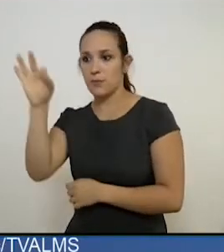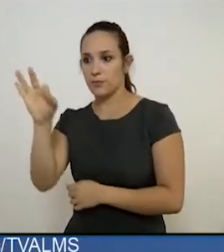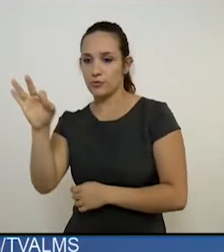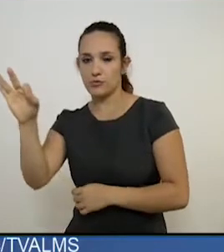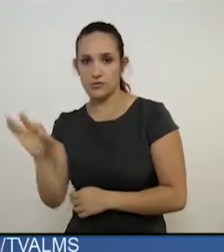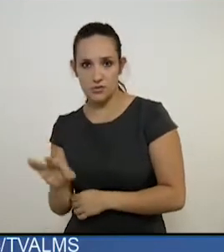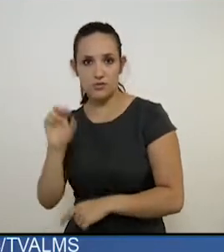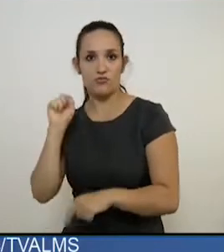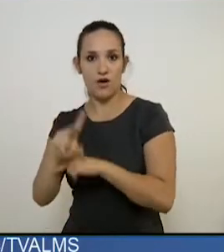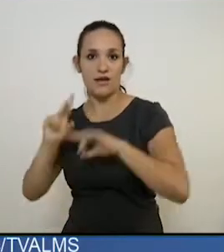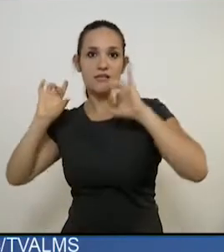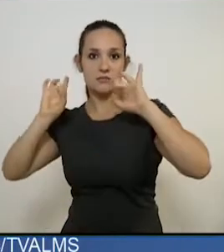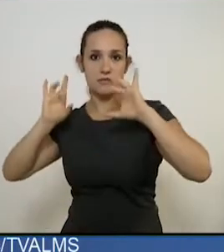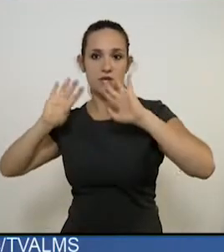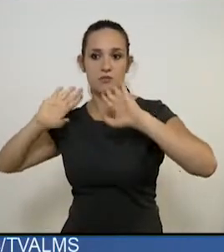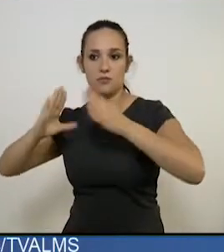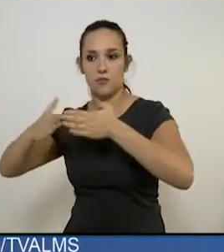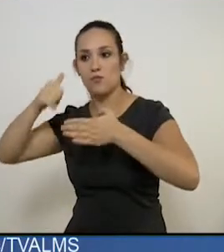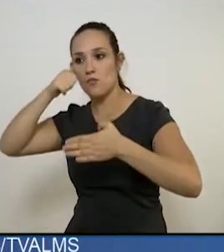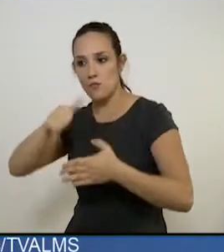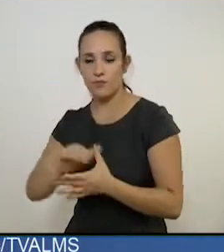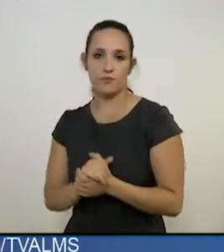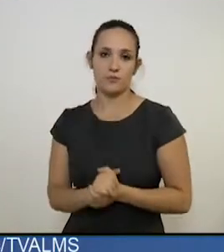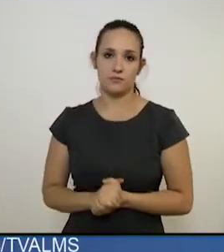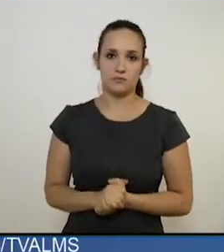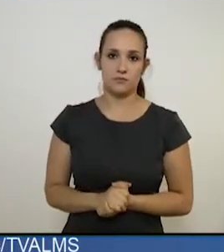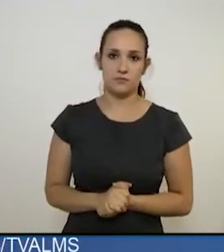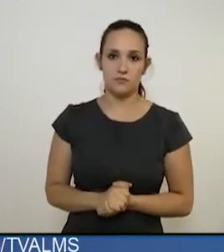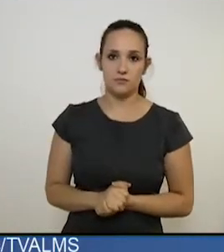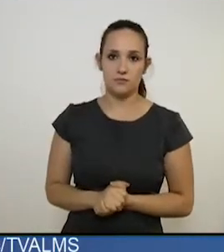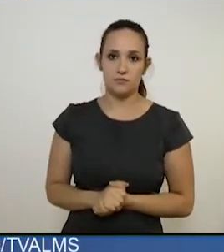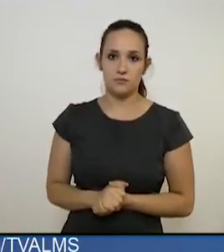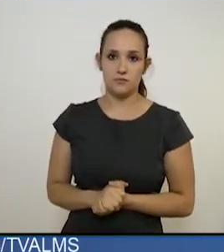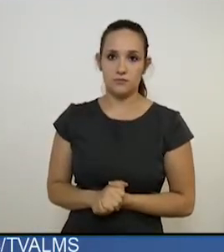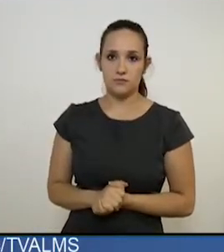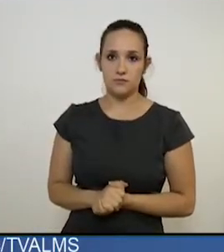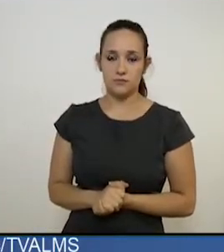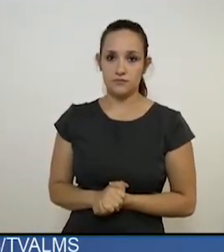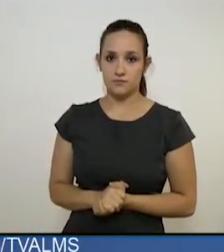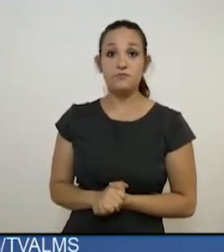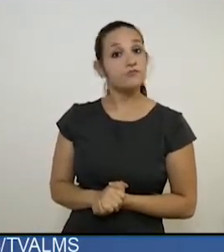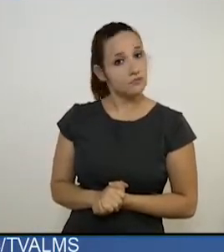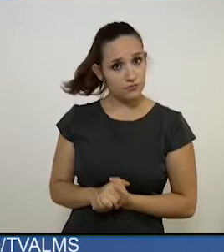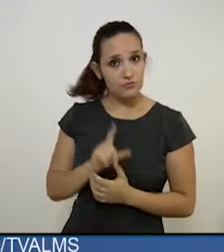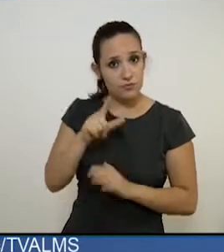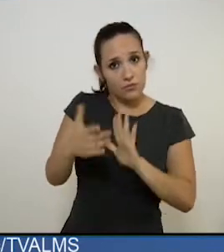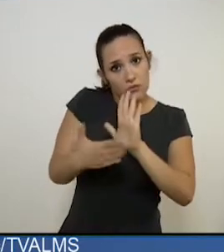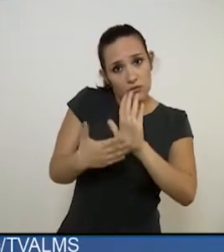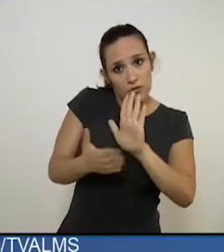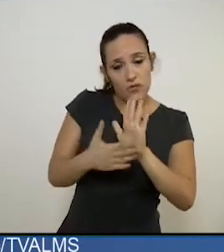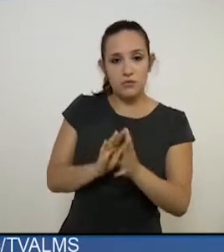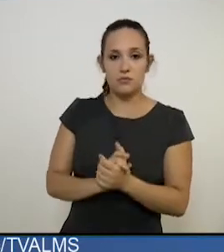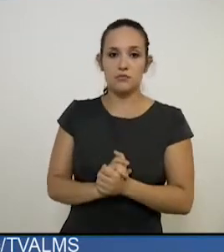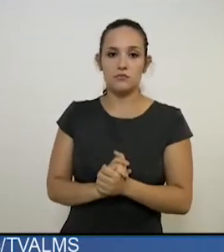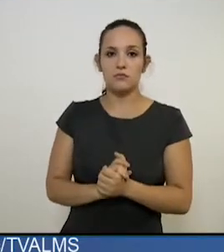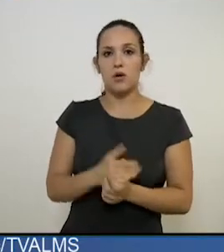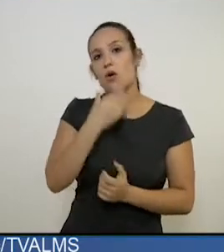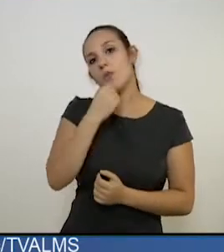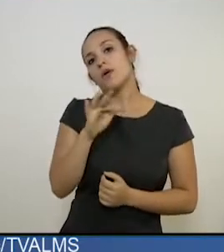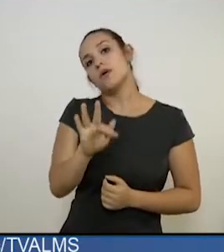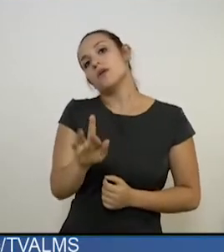de vagas do gênero, com menos eleitos. Esta é a proposição de